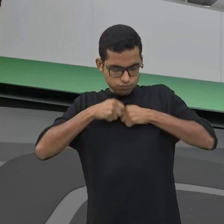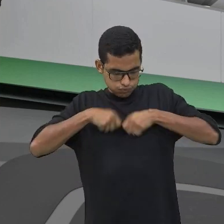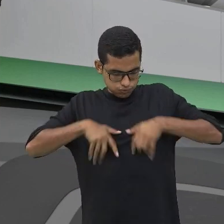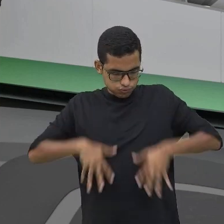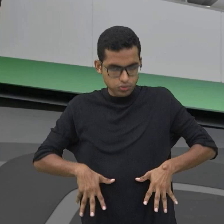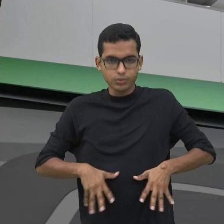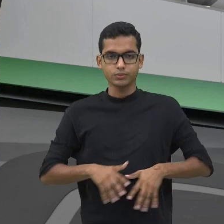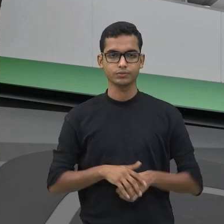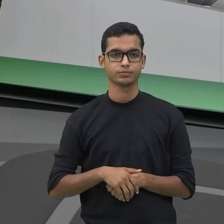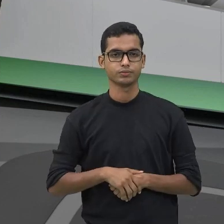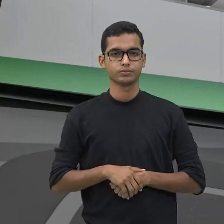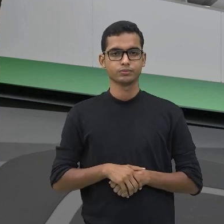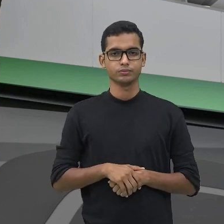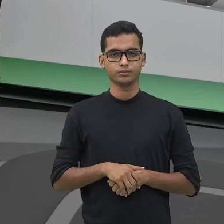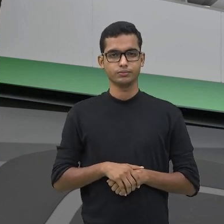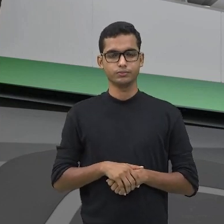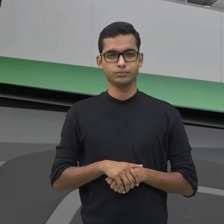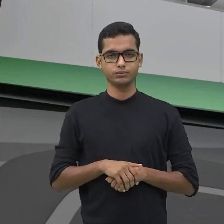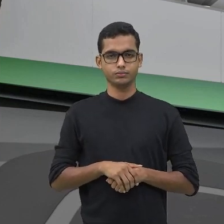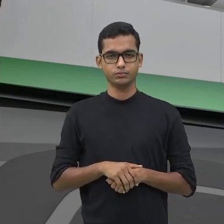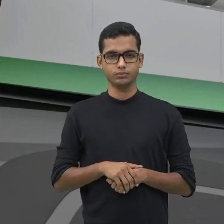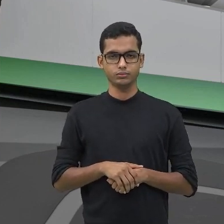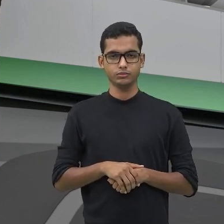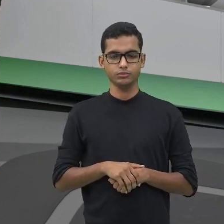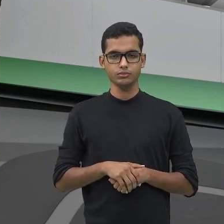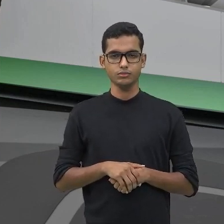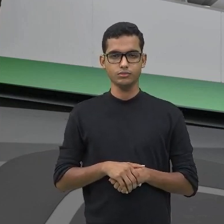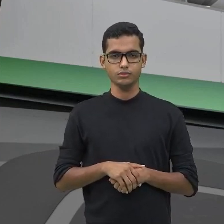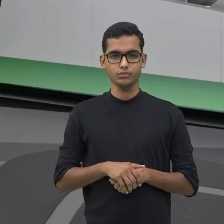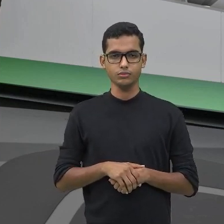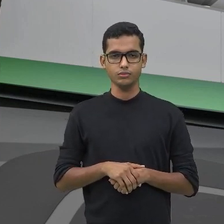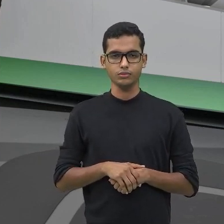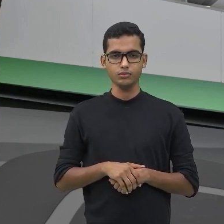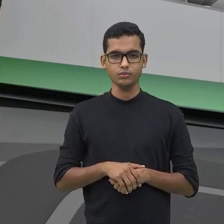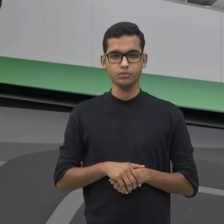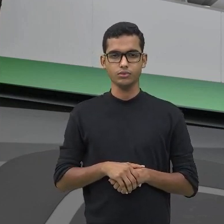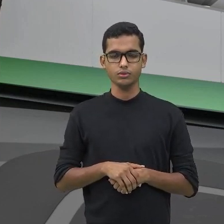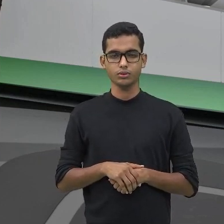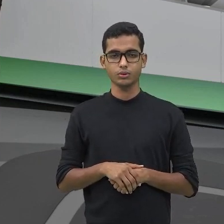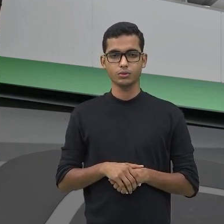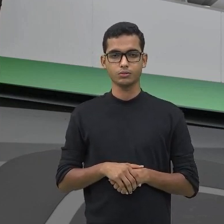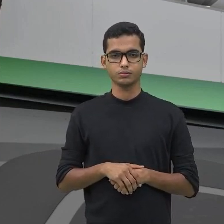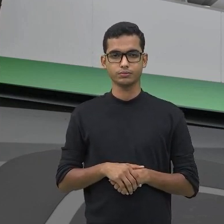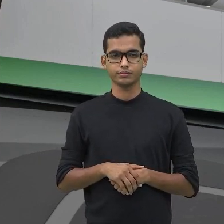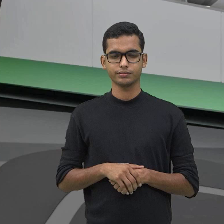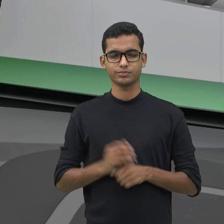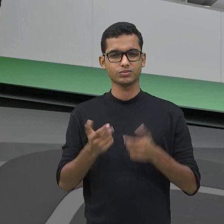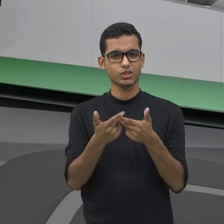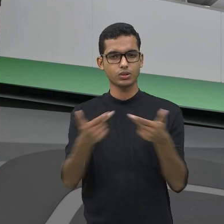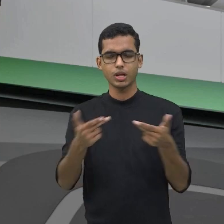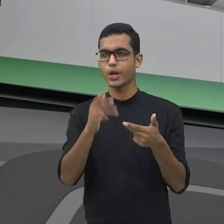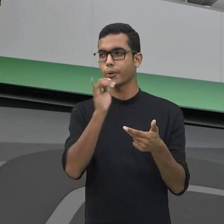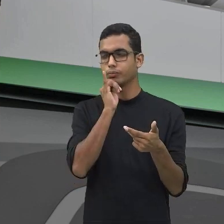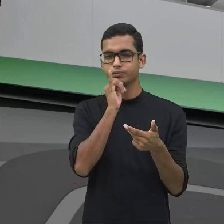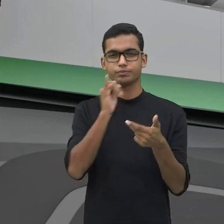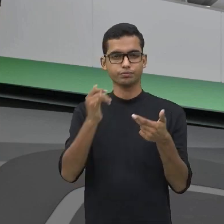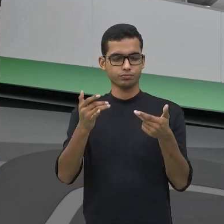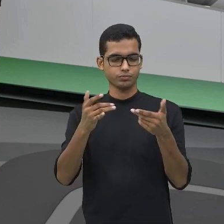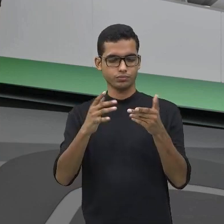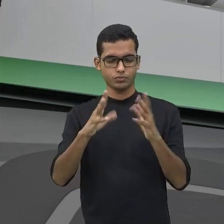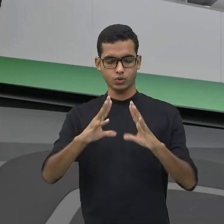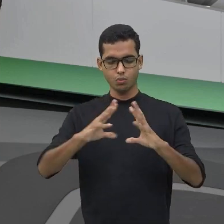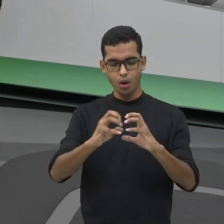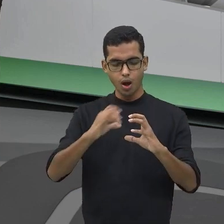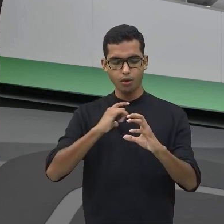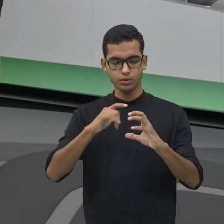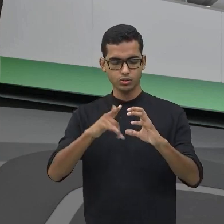que não é mais absorvido vai para cá, ó, para o intestino grosso, para formar